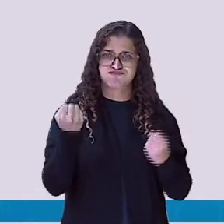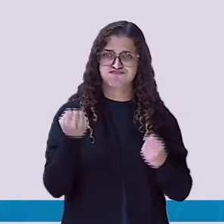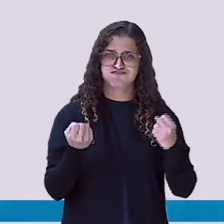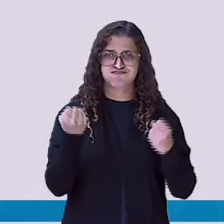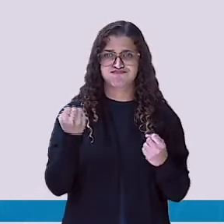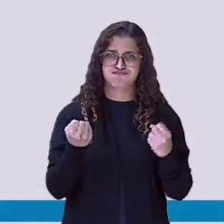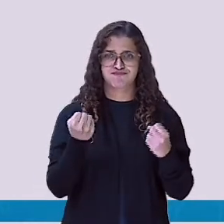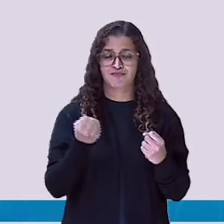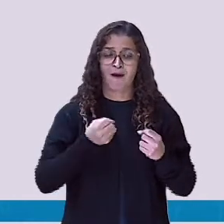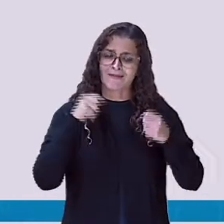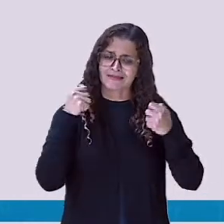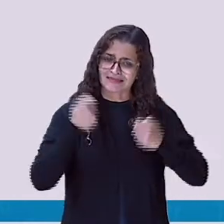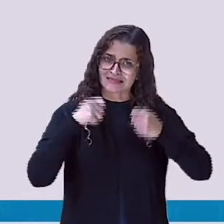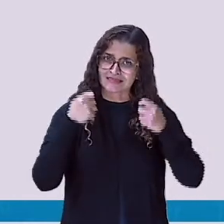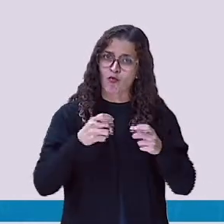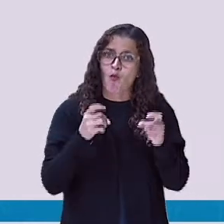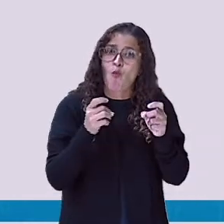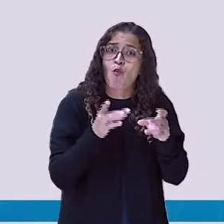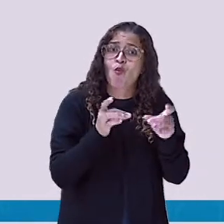precisa vender?